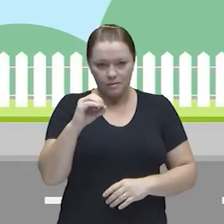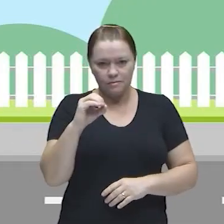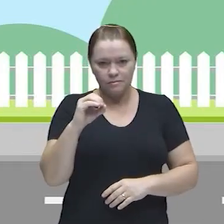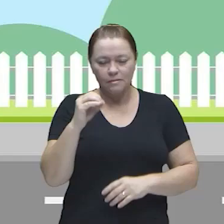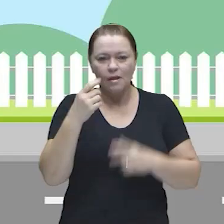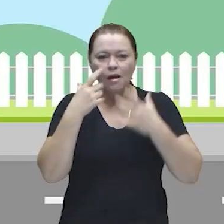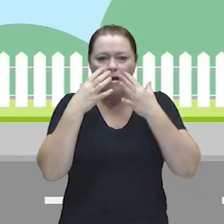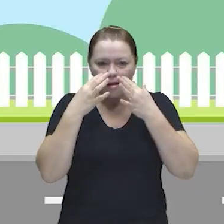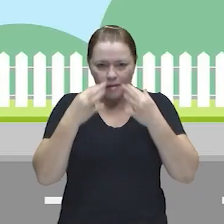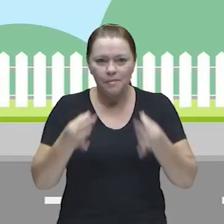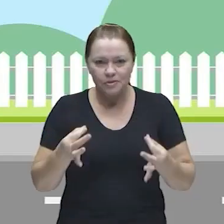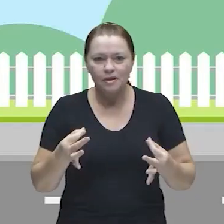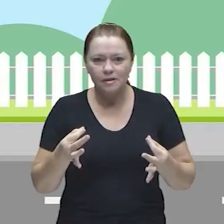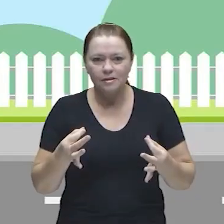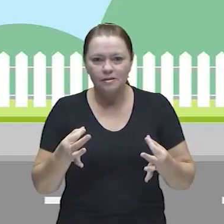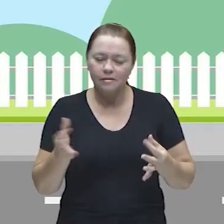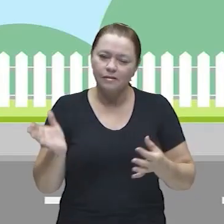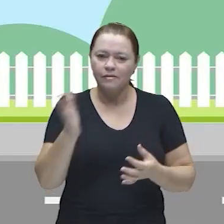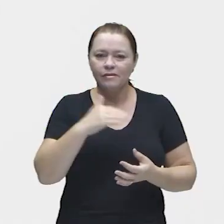Observaram? Observe aqui comigo agora.